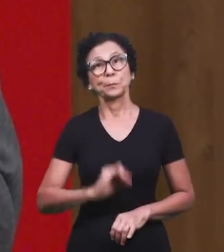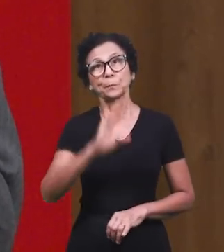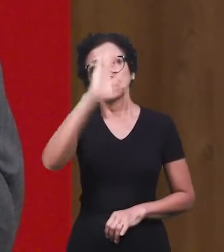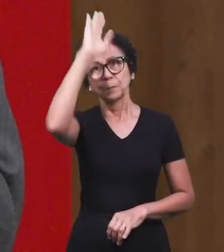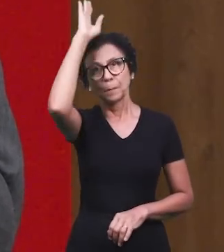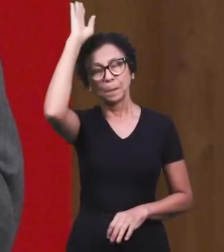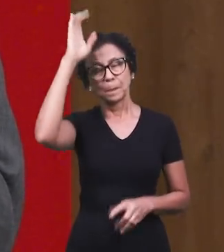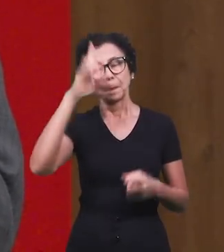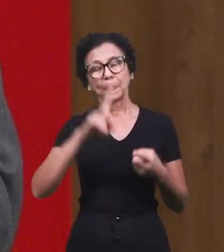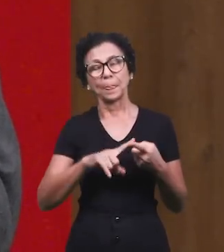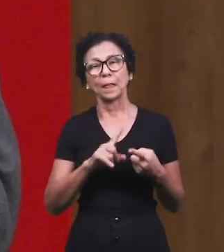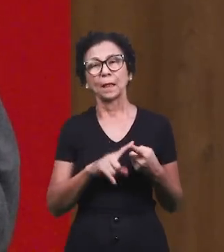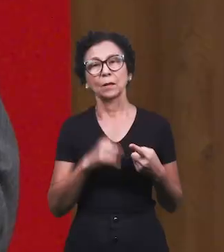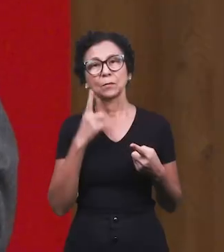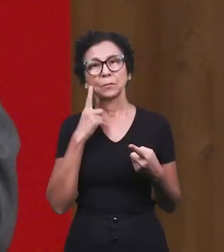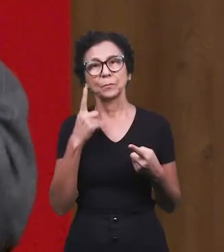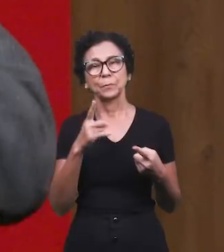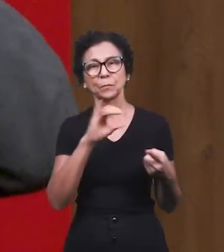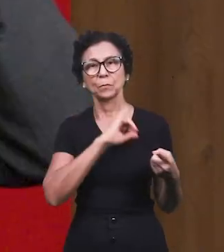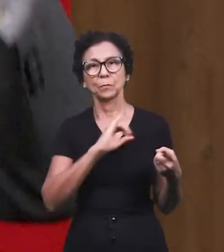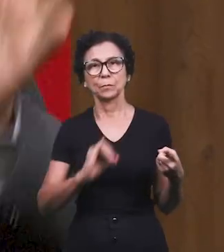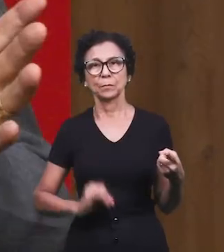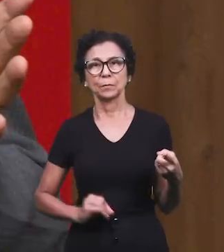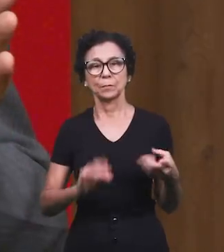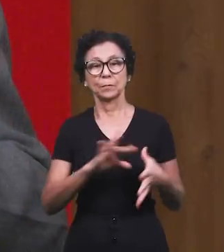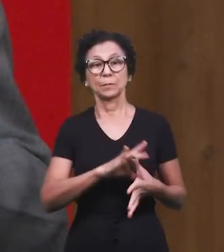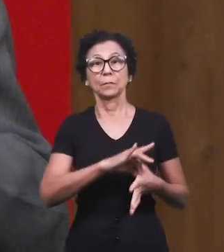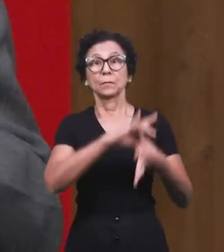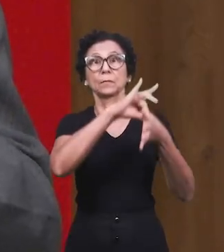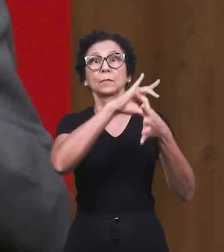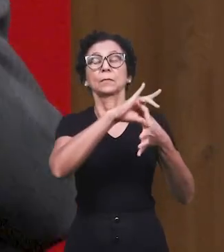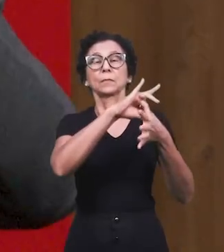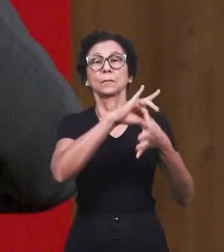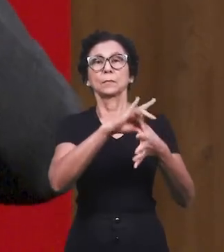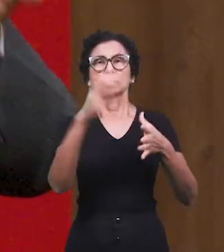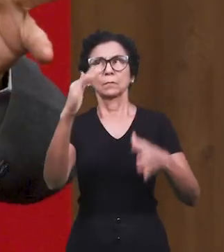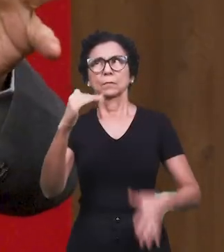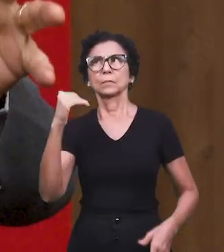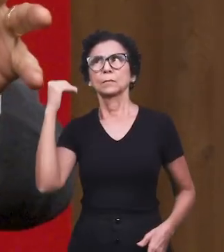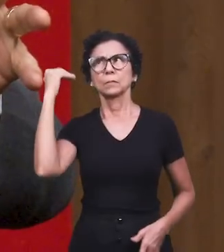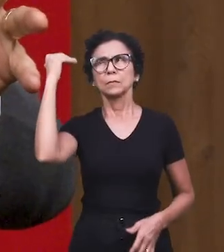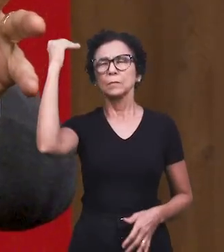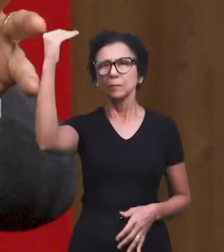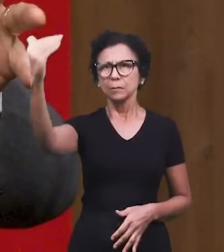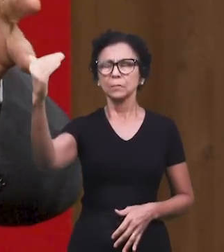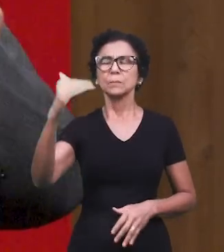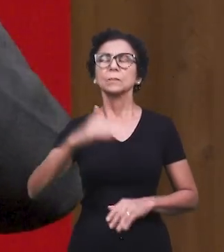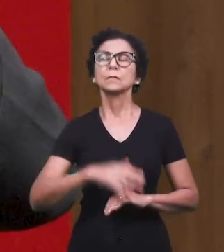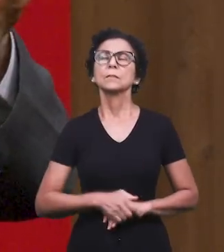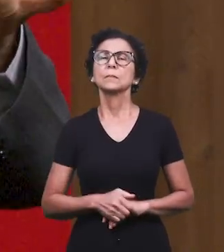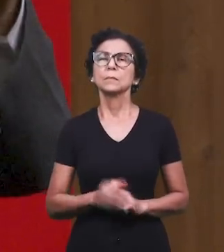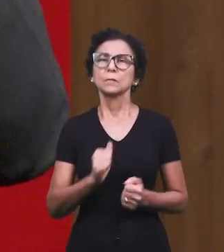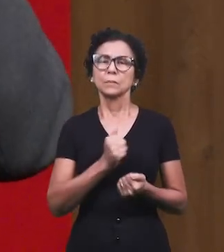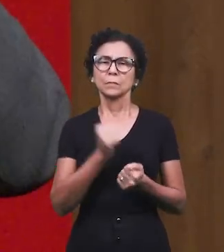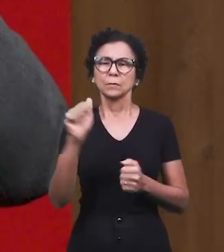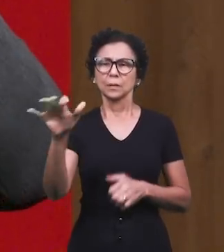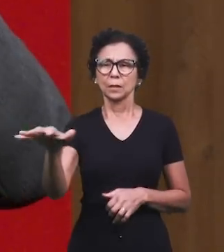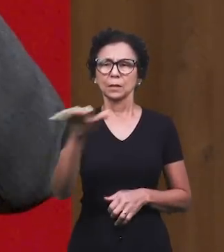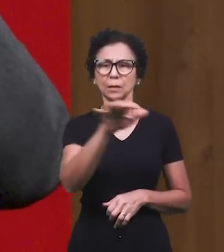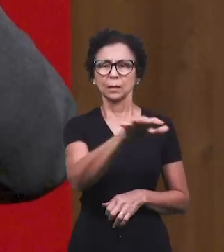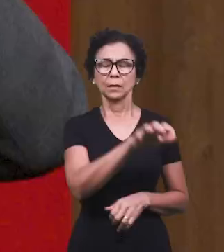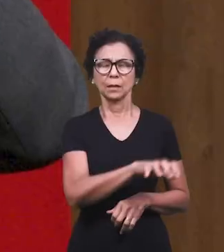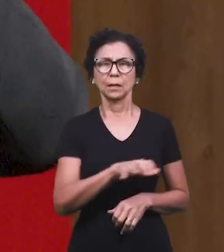tinha a figura do imperador, que era o líder supremo, ele constituía reis de regiões e os